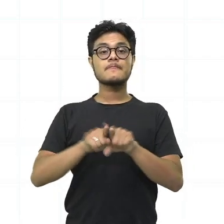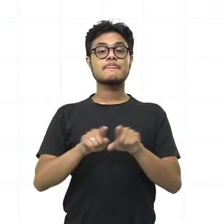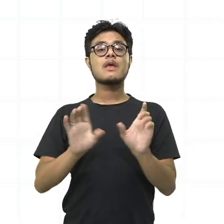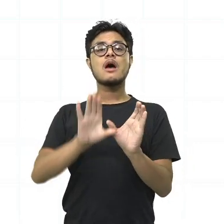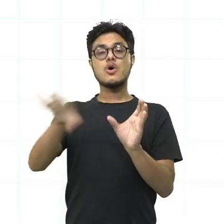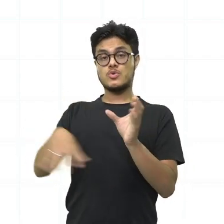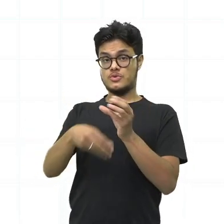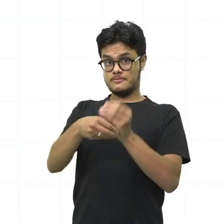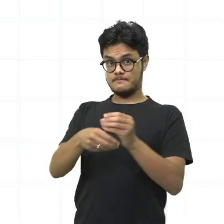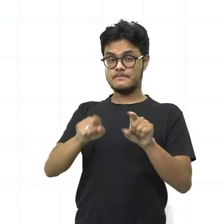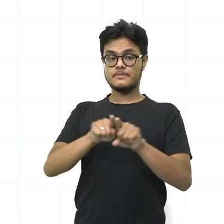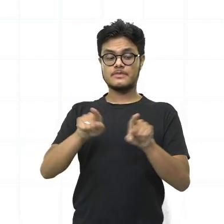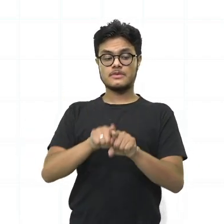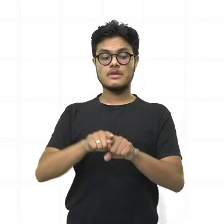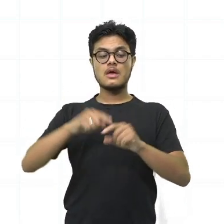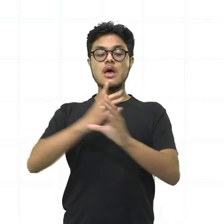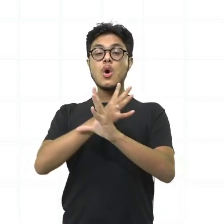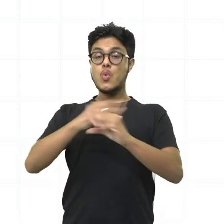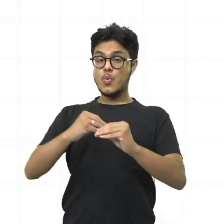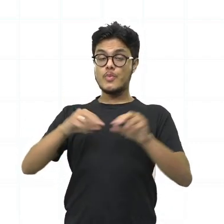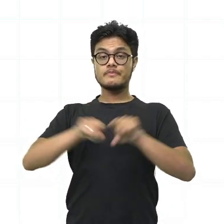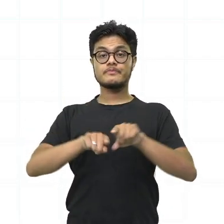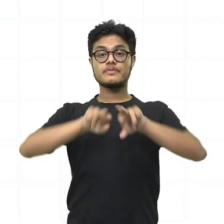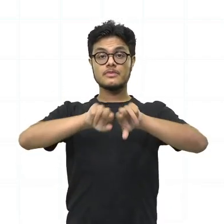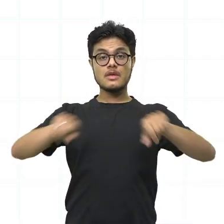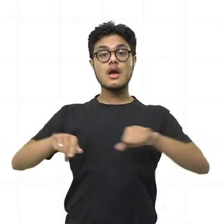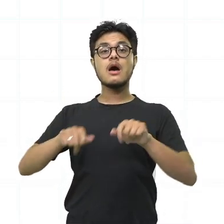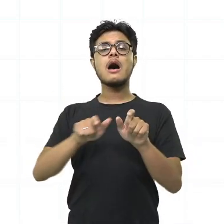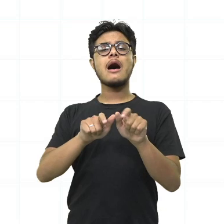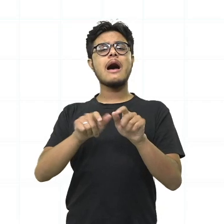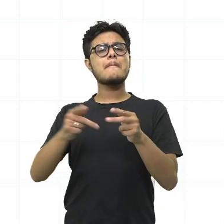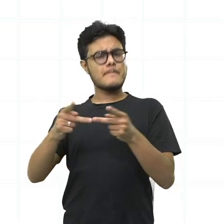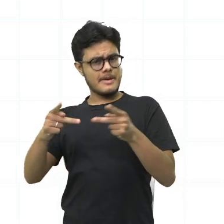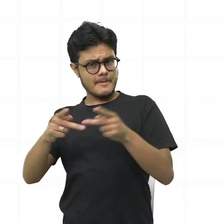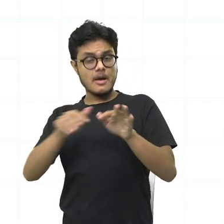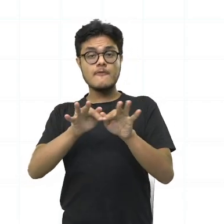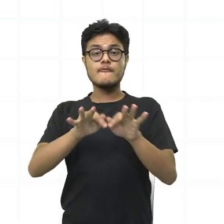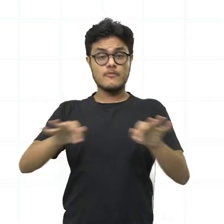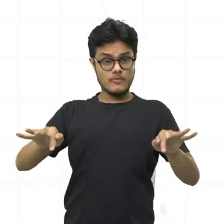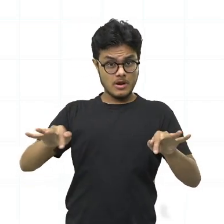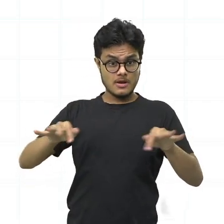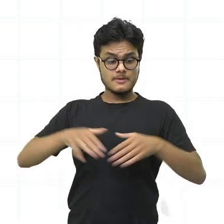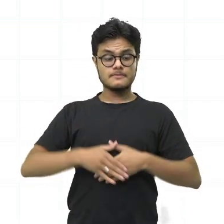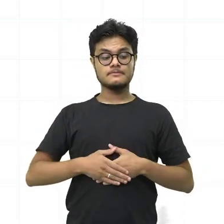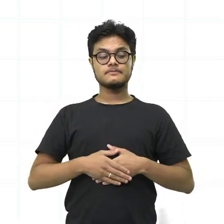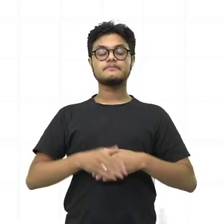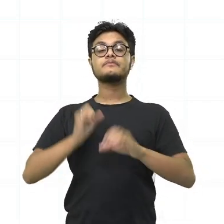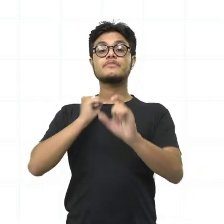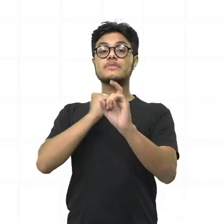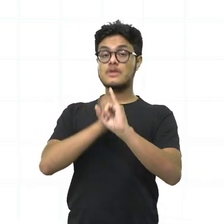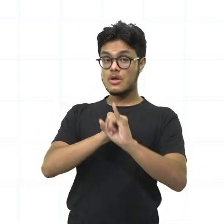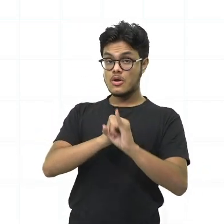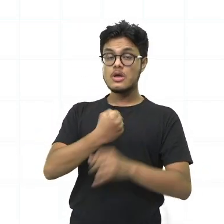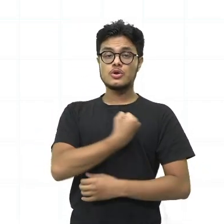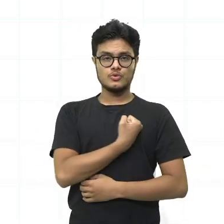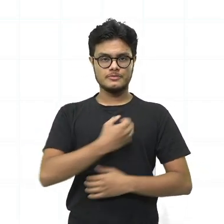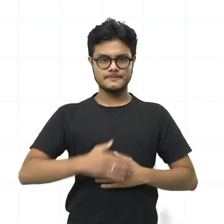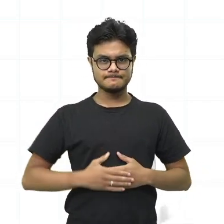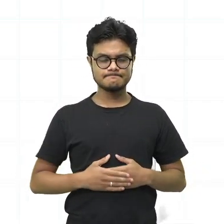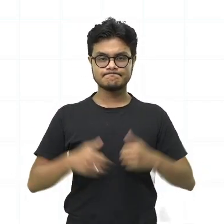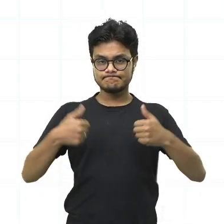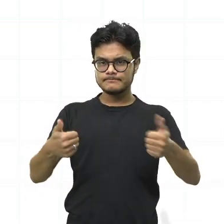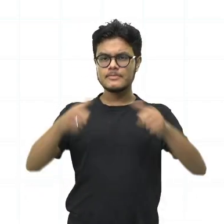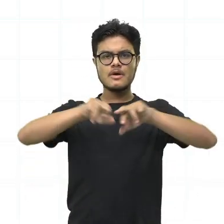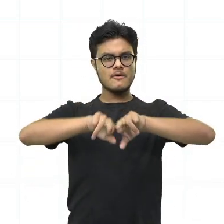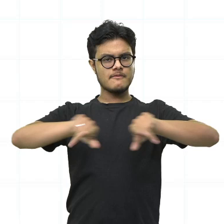adjetivos, as conjunções, as interjeições, as preposições, os advérbios e os